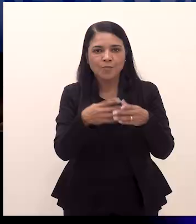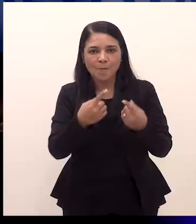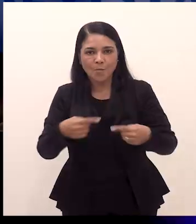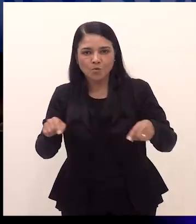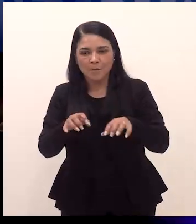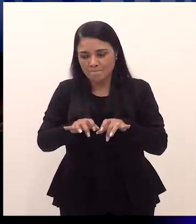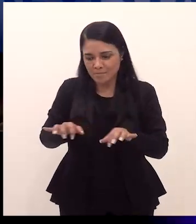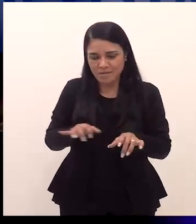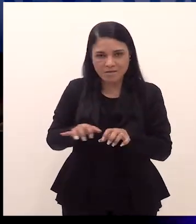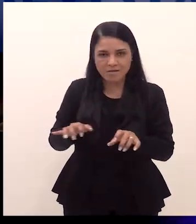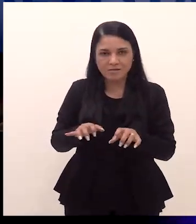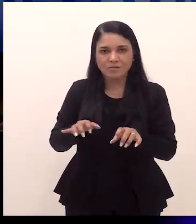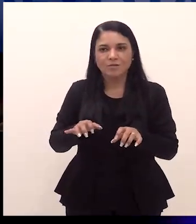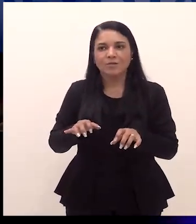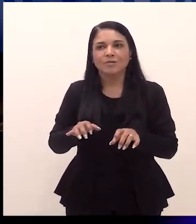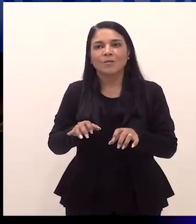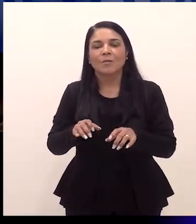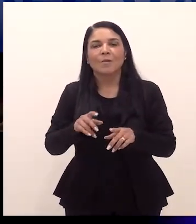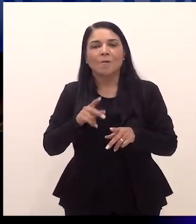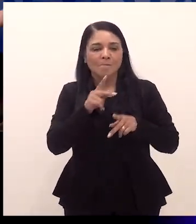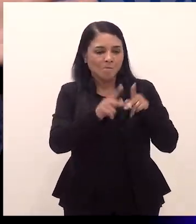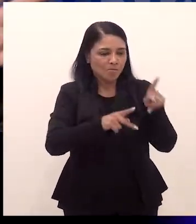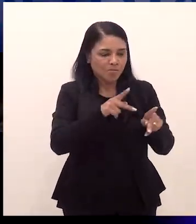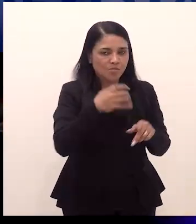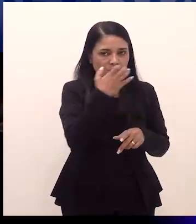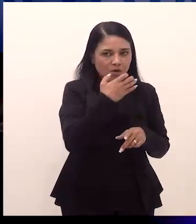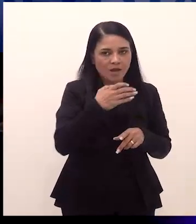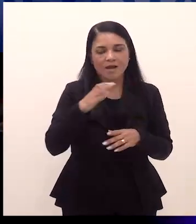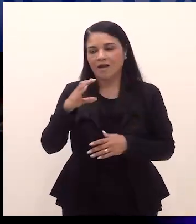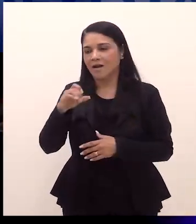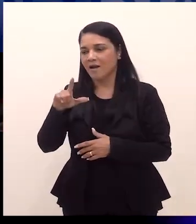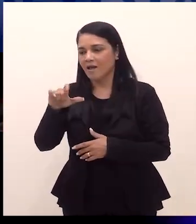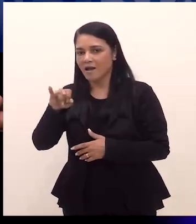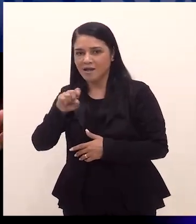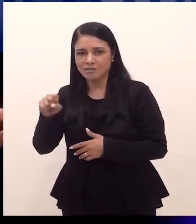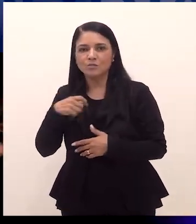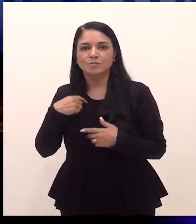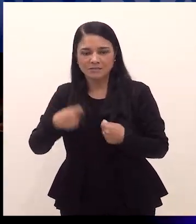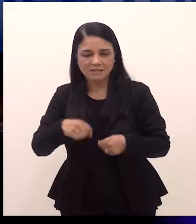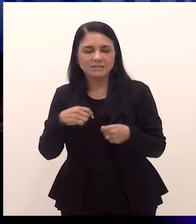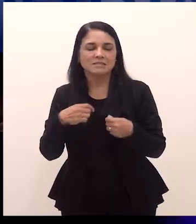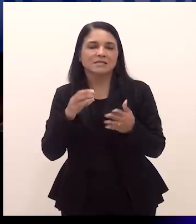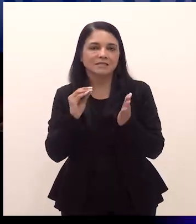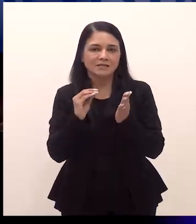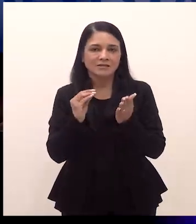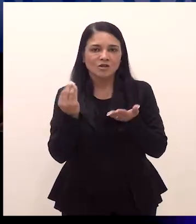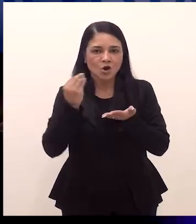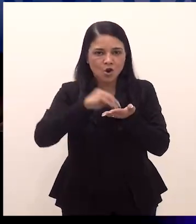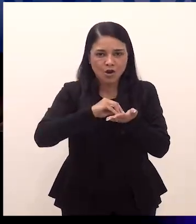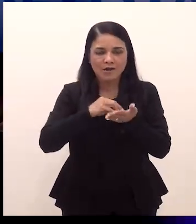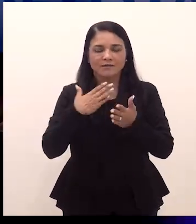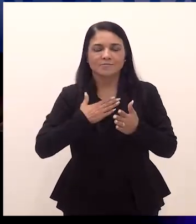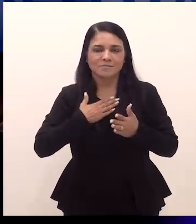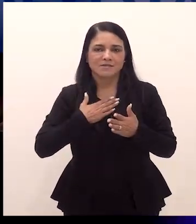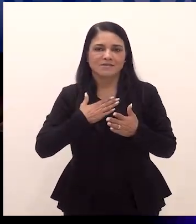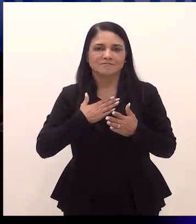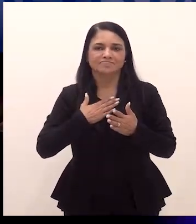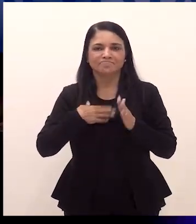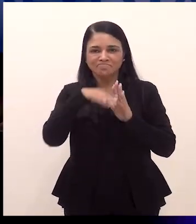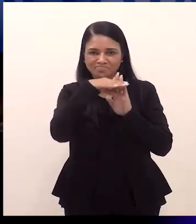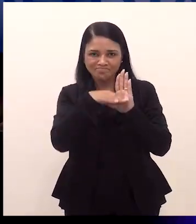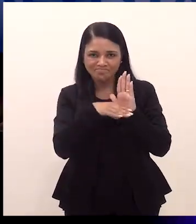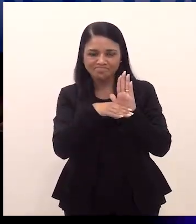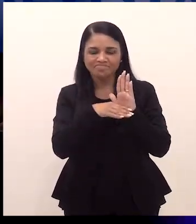orquestra, não falta piano, não falta popular e clássico, porque eu não faço distinção. Para mim é música boa e música